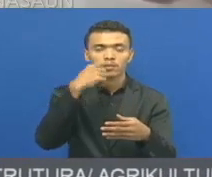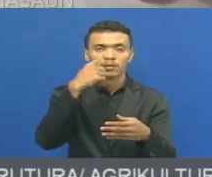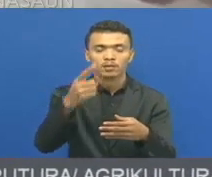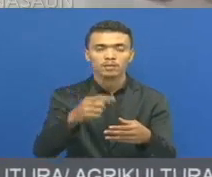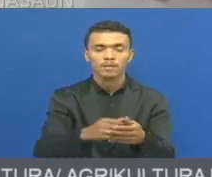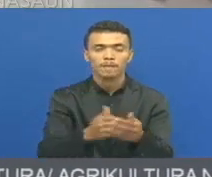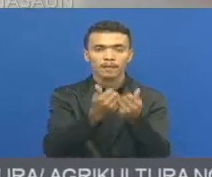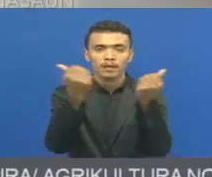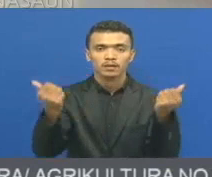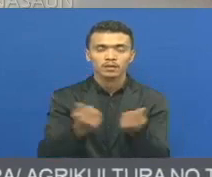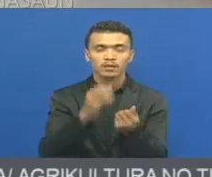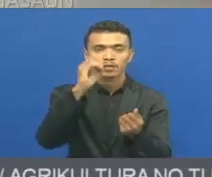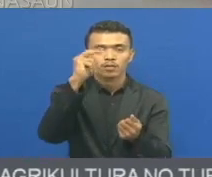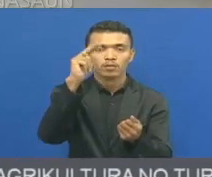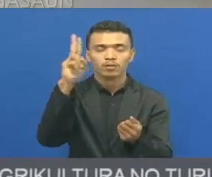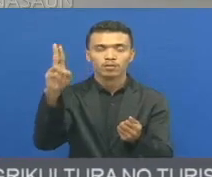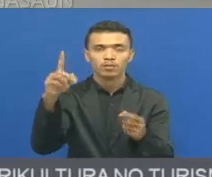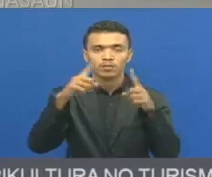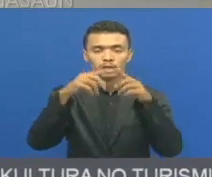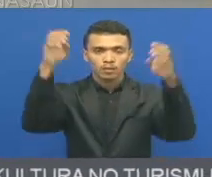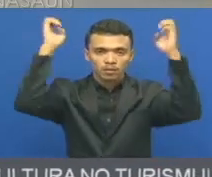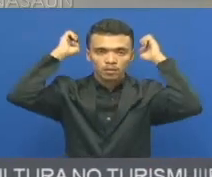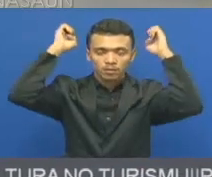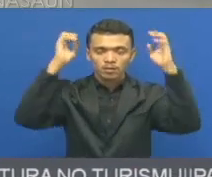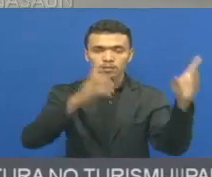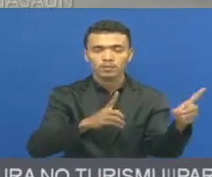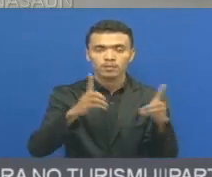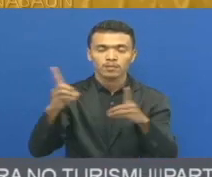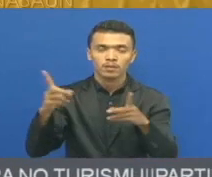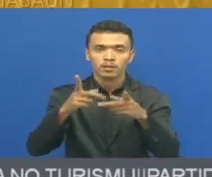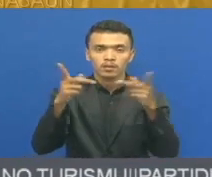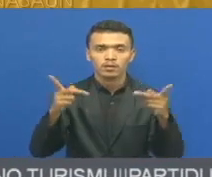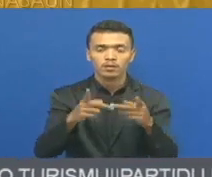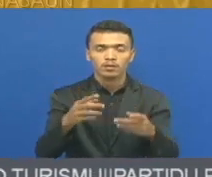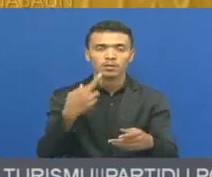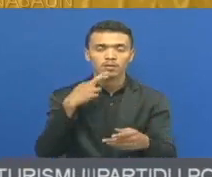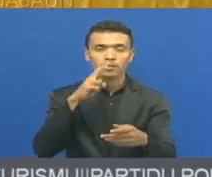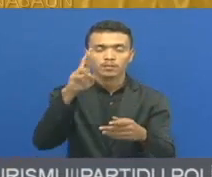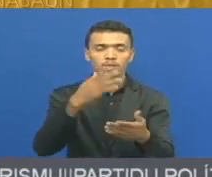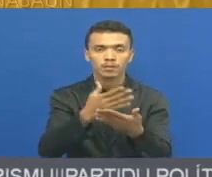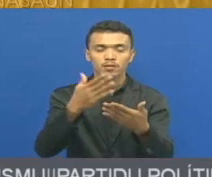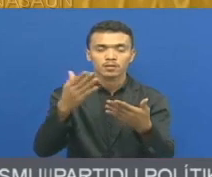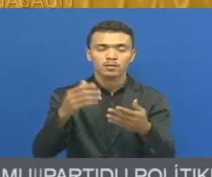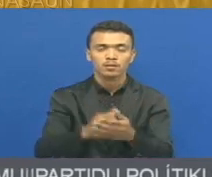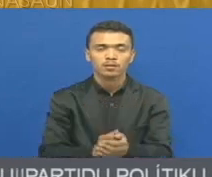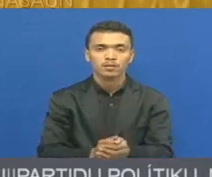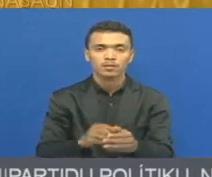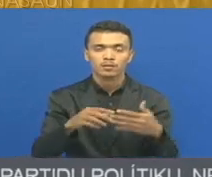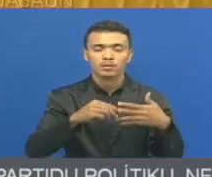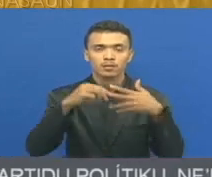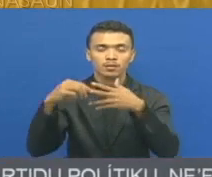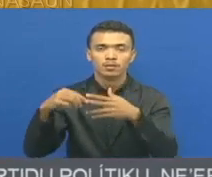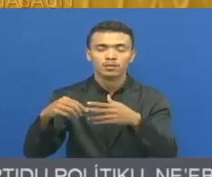a agência ONU UNESCO para a área de educação estabelece centro comunitário, né? Onde responde para a necessidade de comunidade nian, liliu para jovem